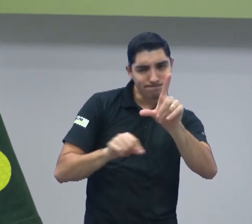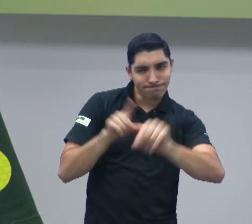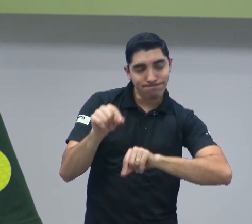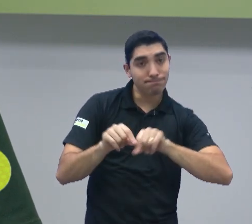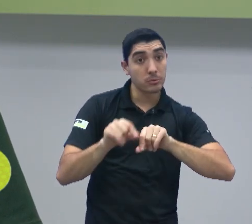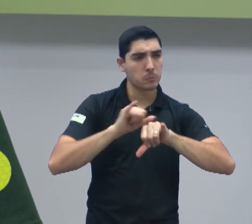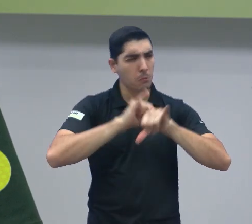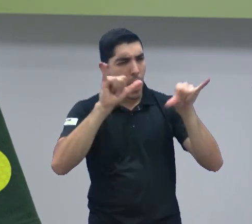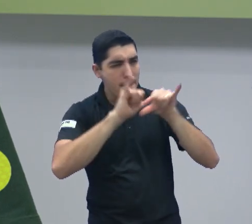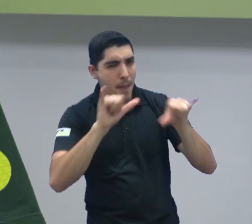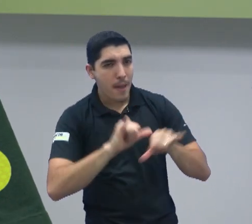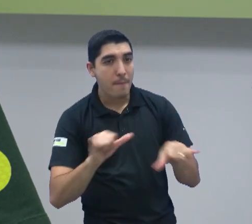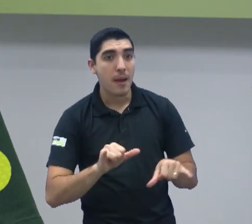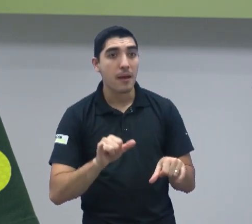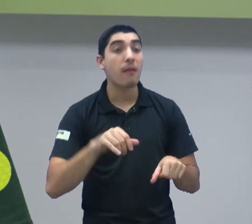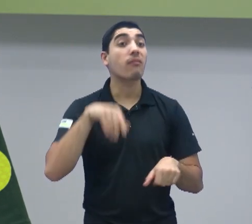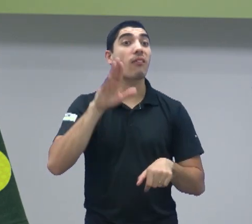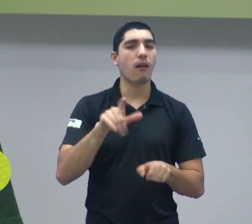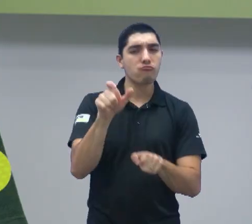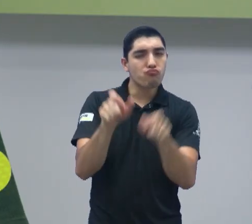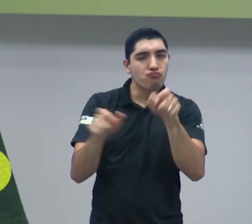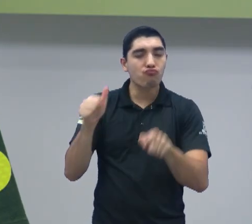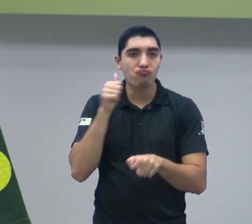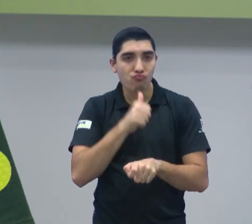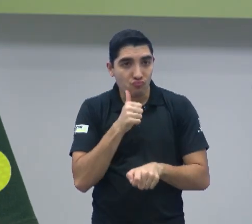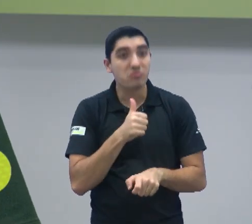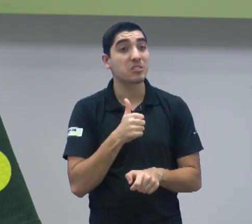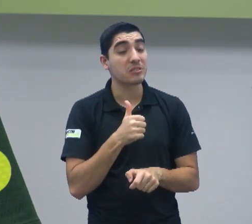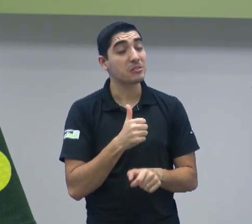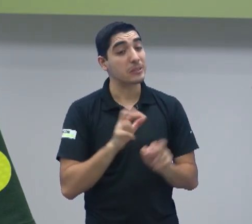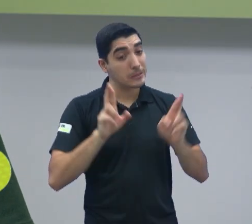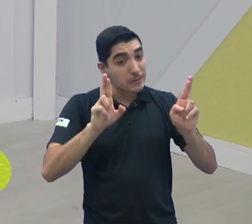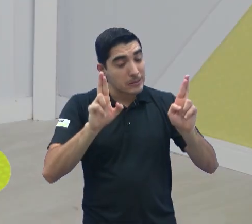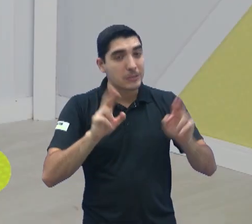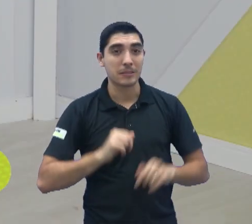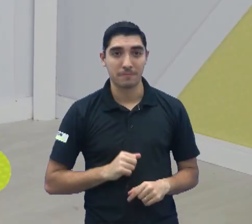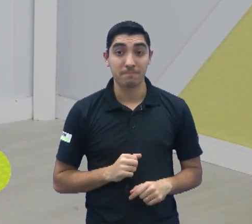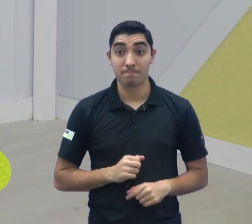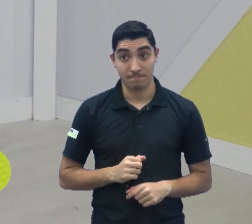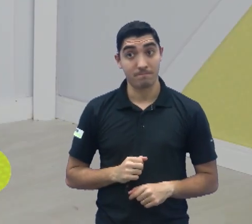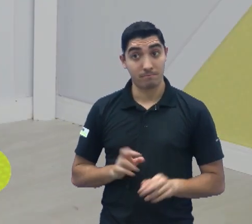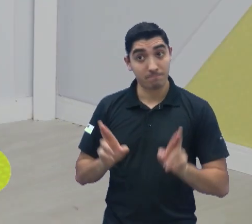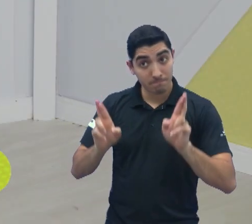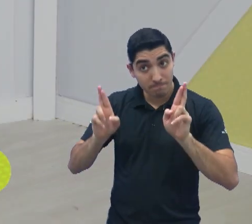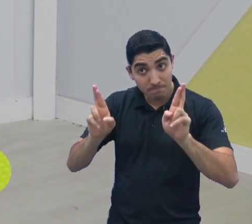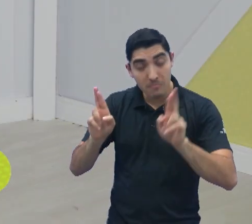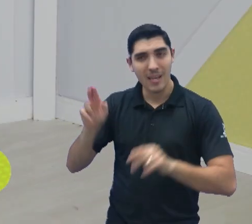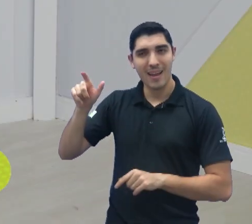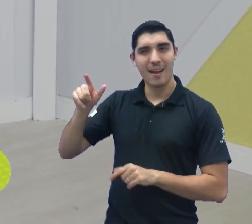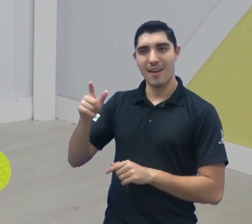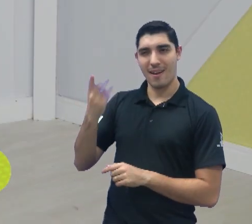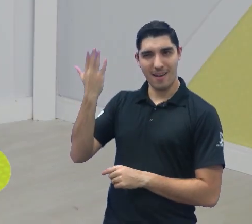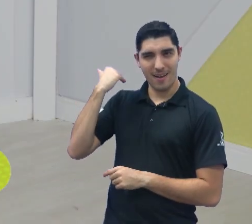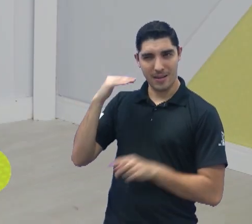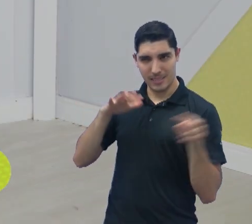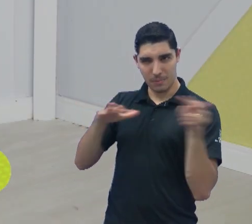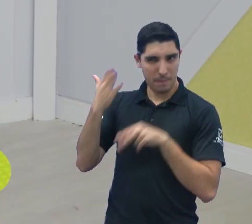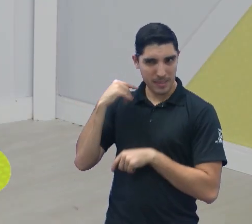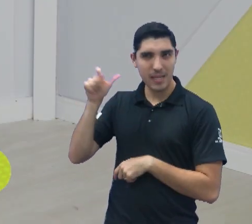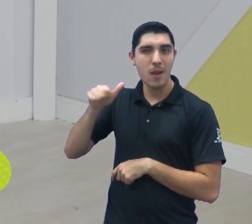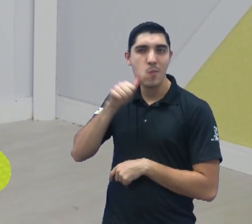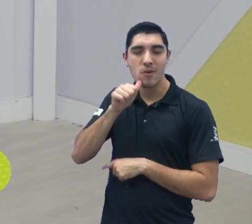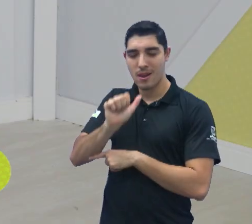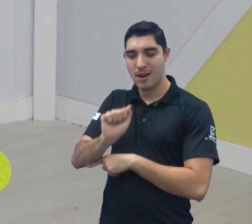para preparar, né, para poder reunir todo o elenco, a gente fica na torcida, Vieira. Esperamos aí, a Ana Diniz esteve aqui, né, que é a coordenadora do